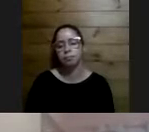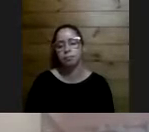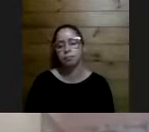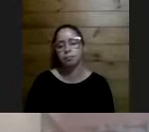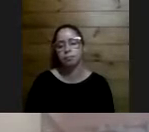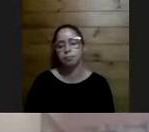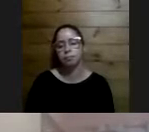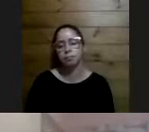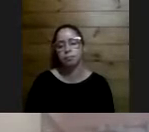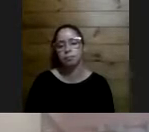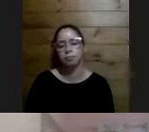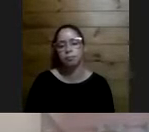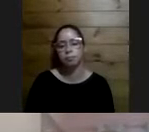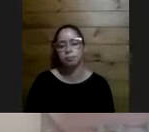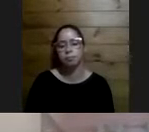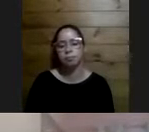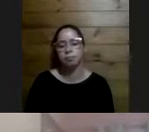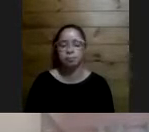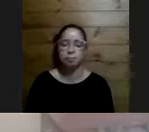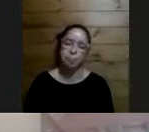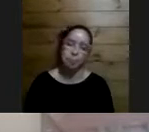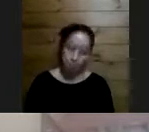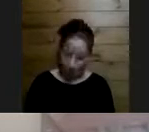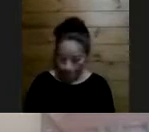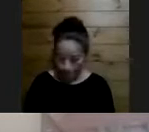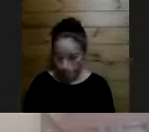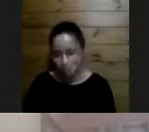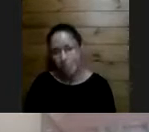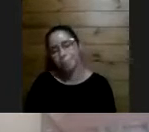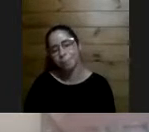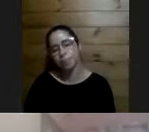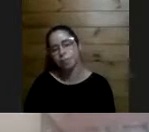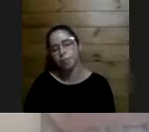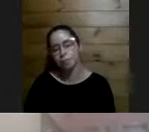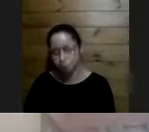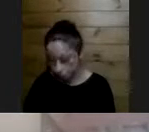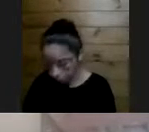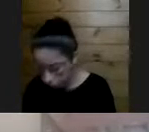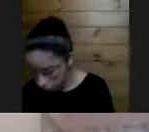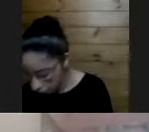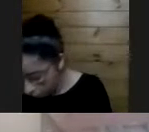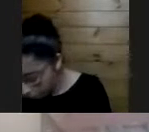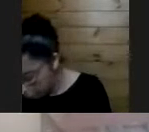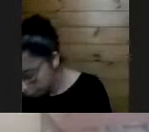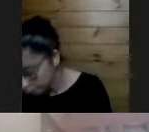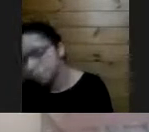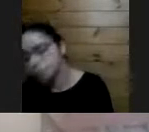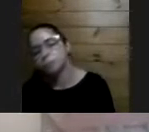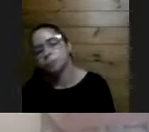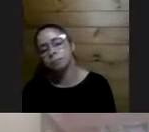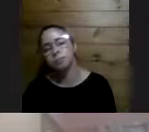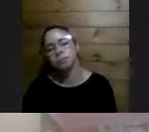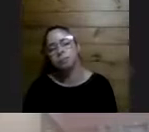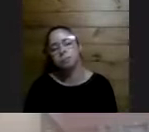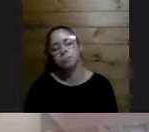mais necessário do que quando há intolerância, quando há injustiça, quando há um abuso de poder,